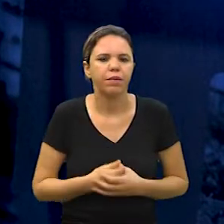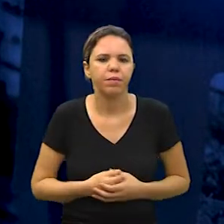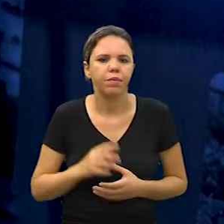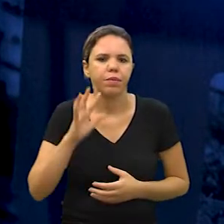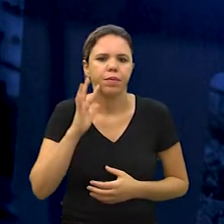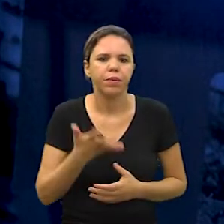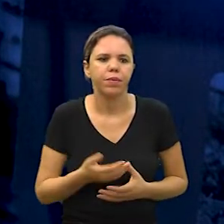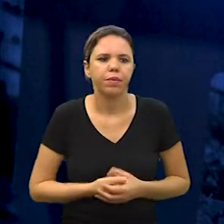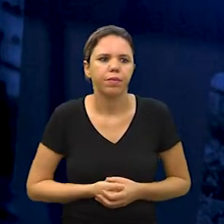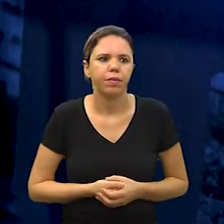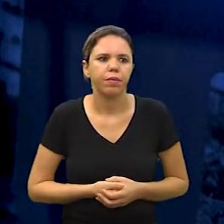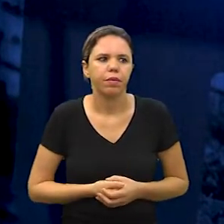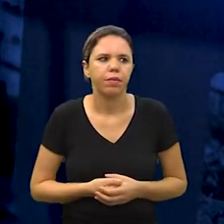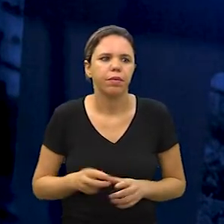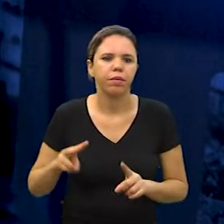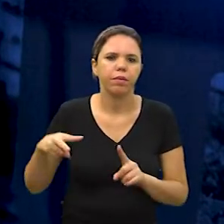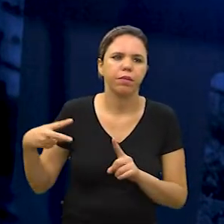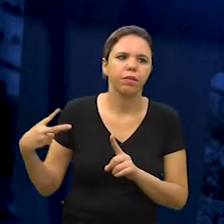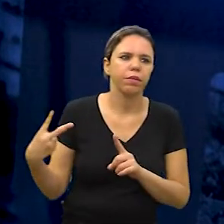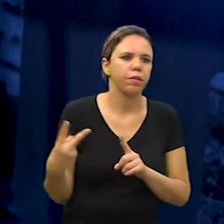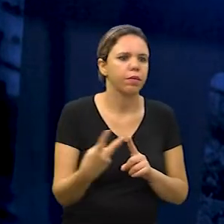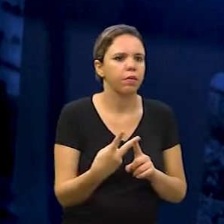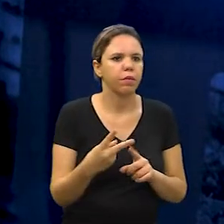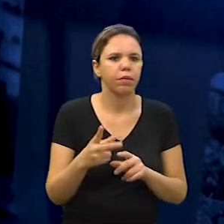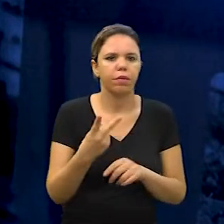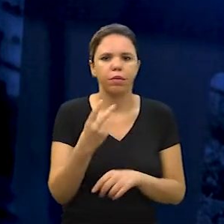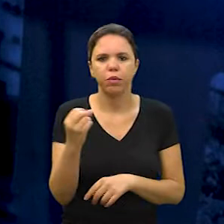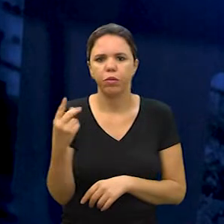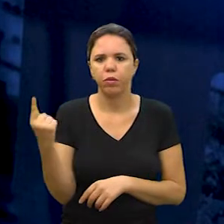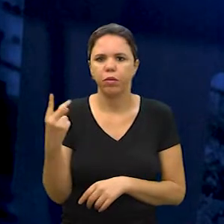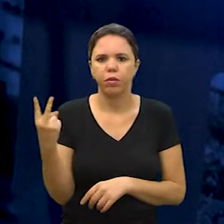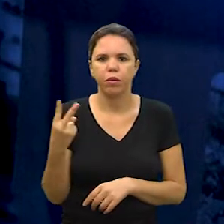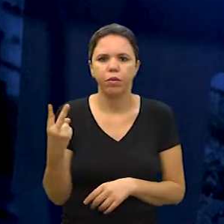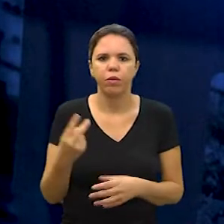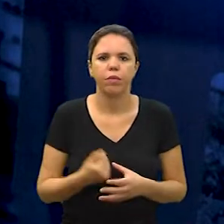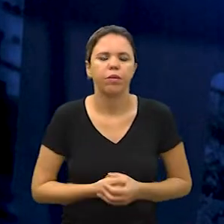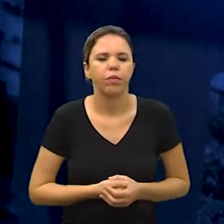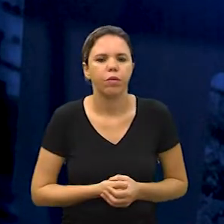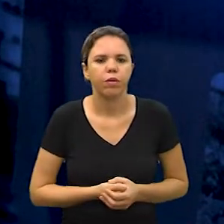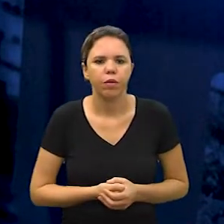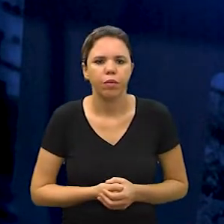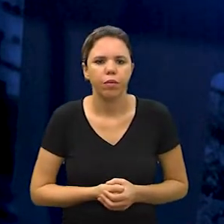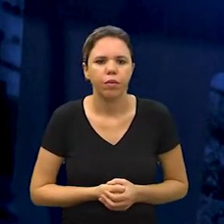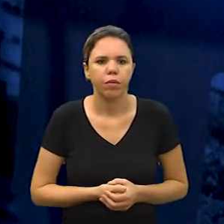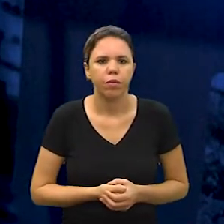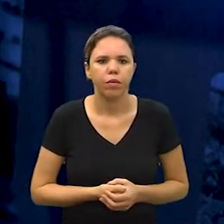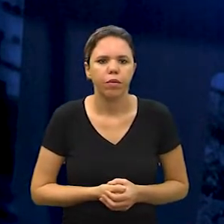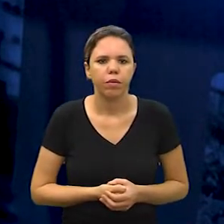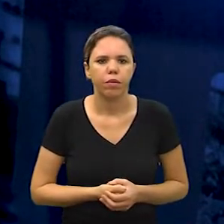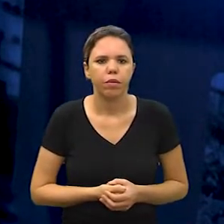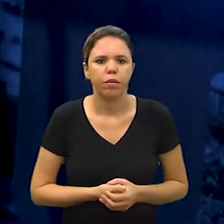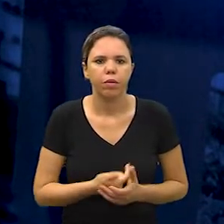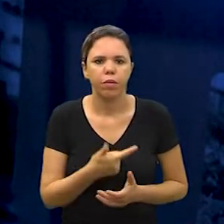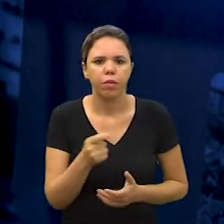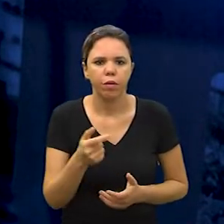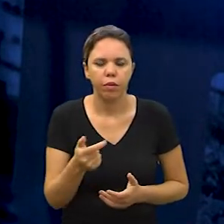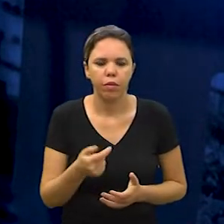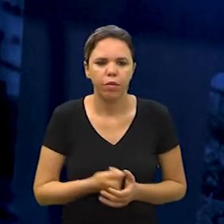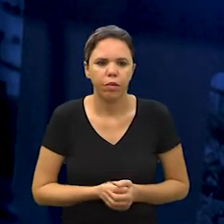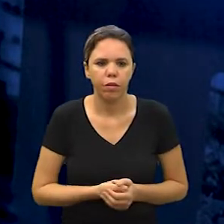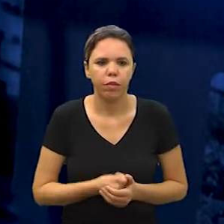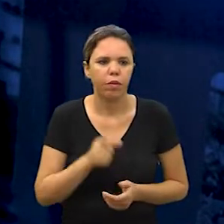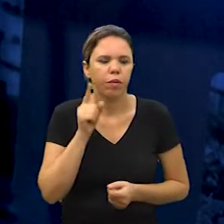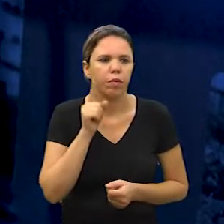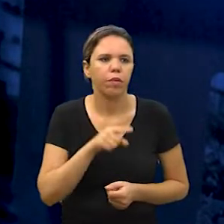pouco mais resolvida, perspectivas para 2022. Perspectivas para